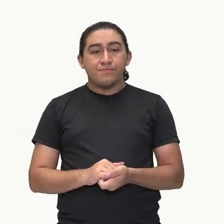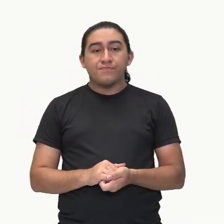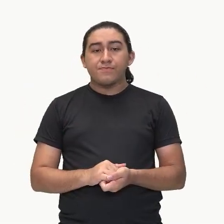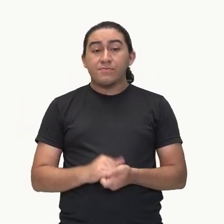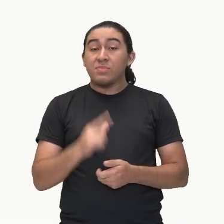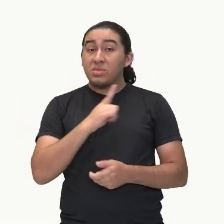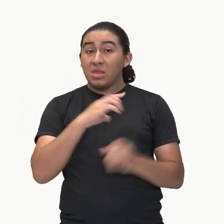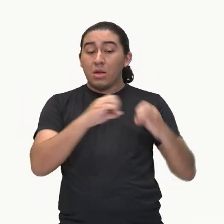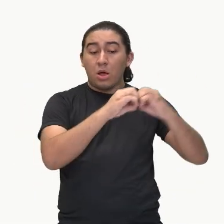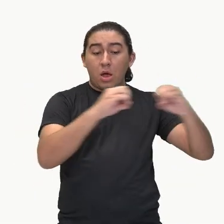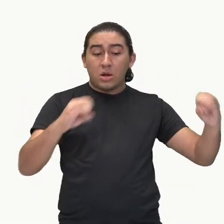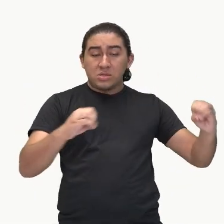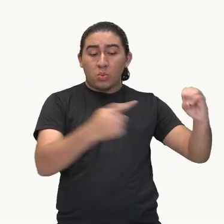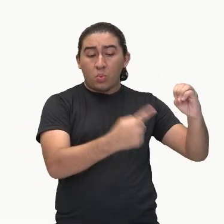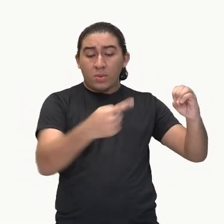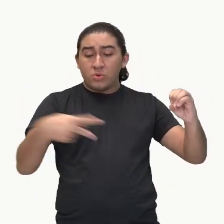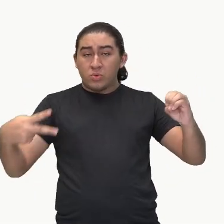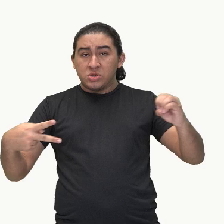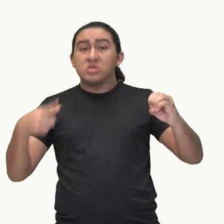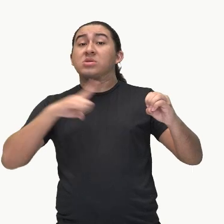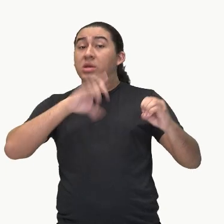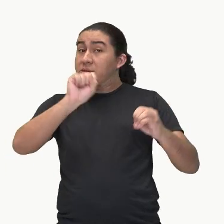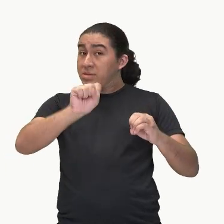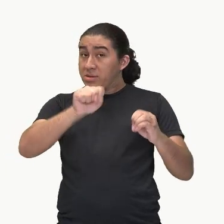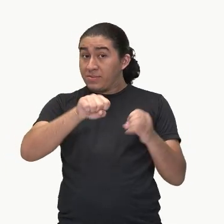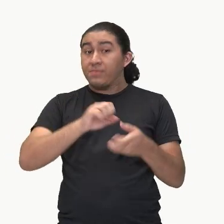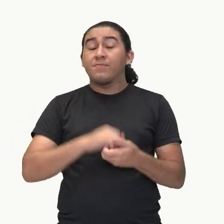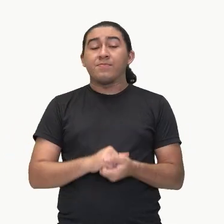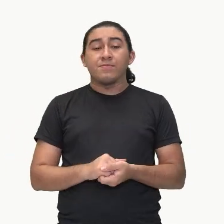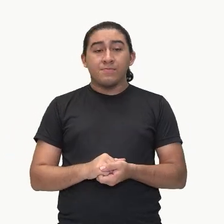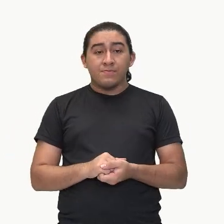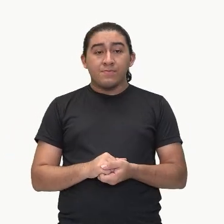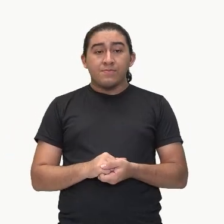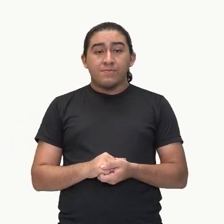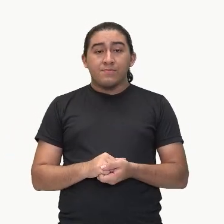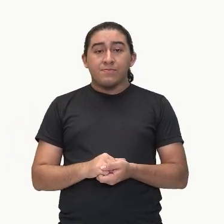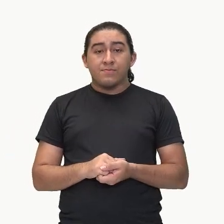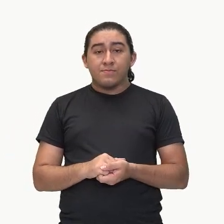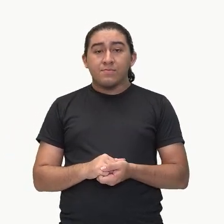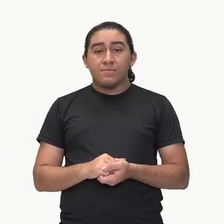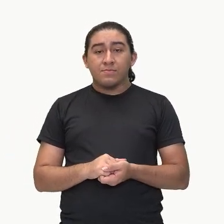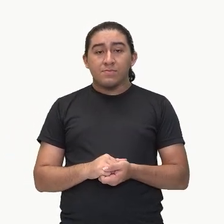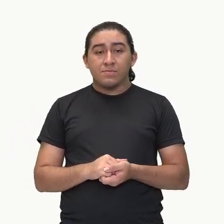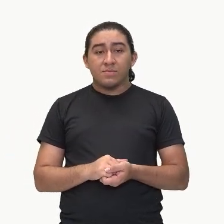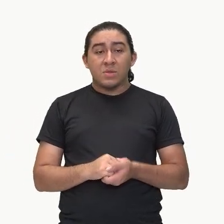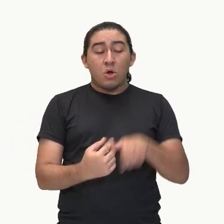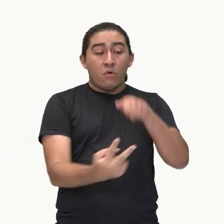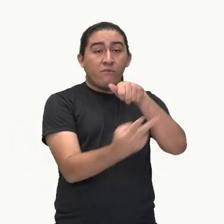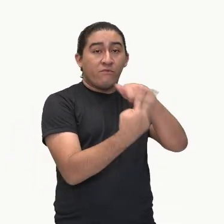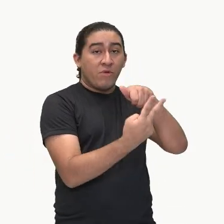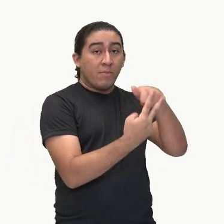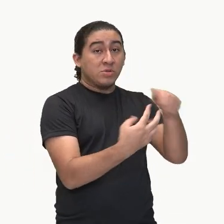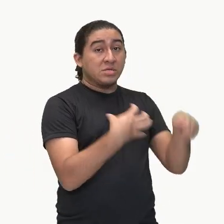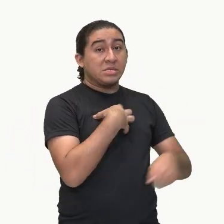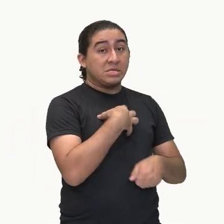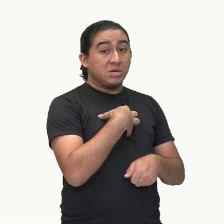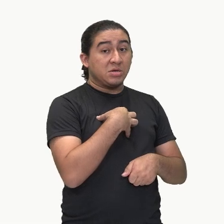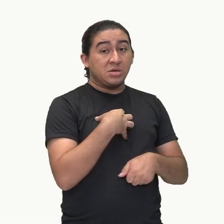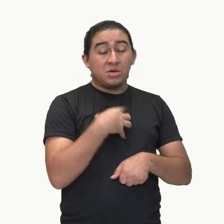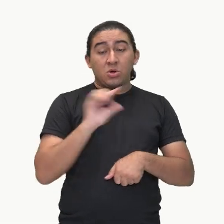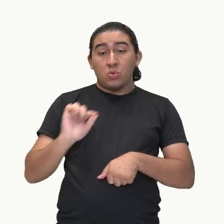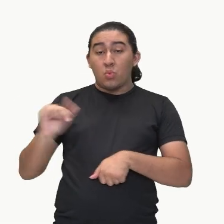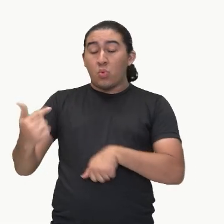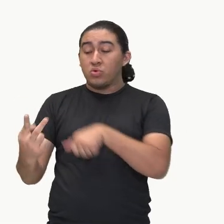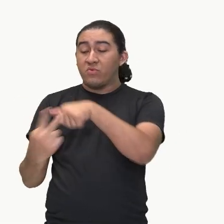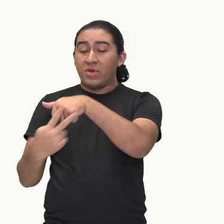duas orações, professora? Tenho duas orações sim, né? Verbo sentir aqui e verbo